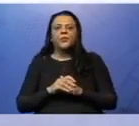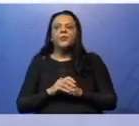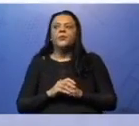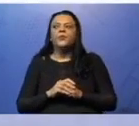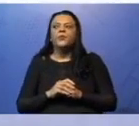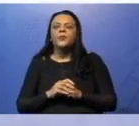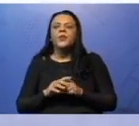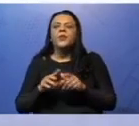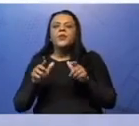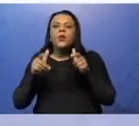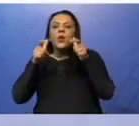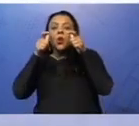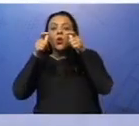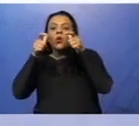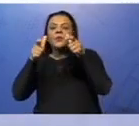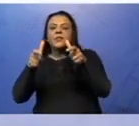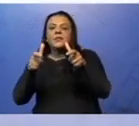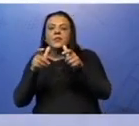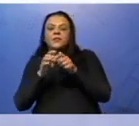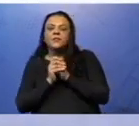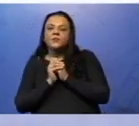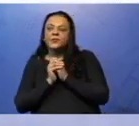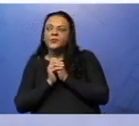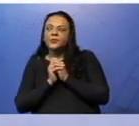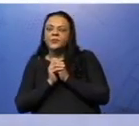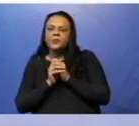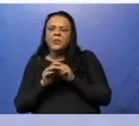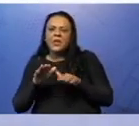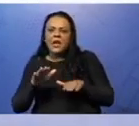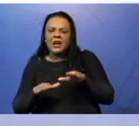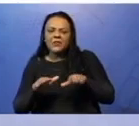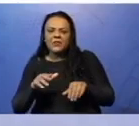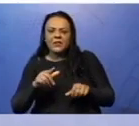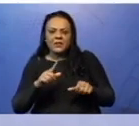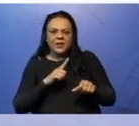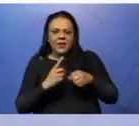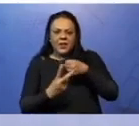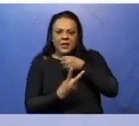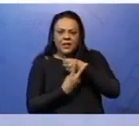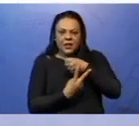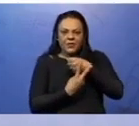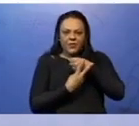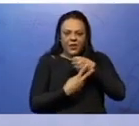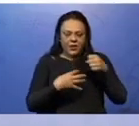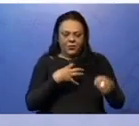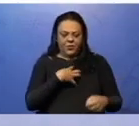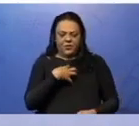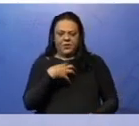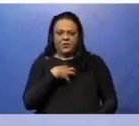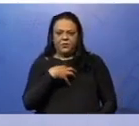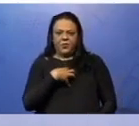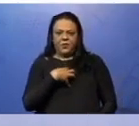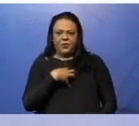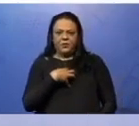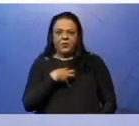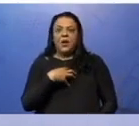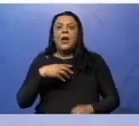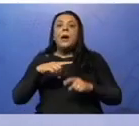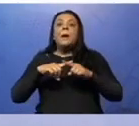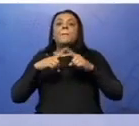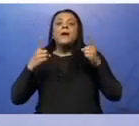Então, observem que nem sempre, não é porque eu tenho verbos de estado que todos eles vão transmitir o mesmo tipo de